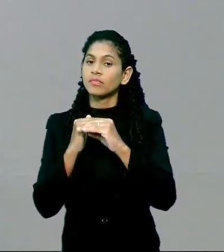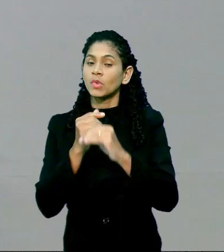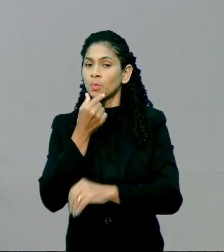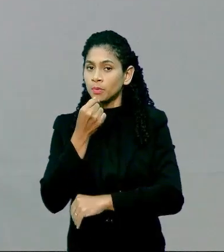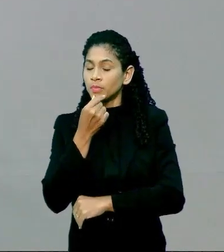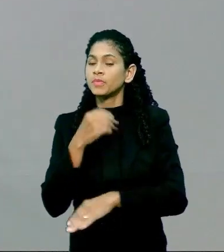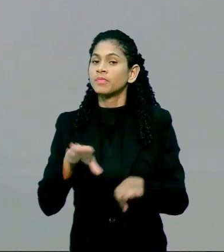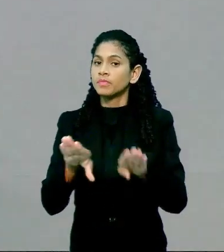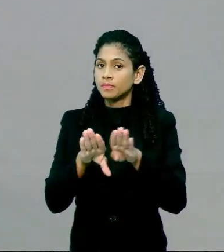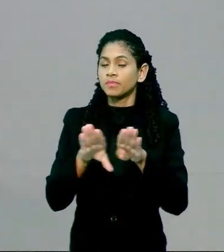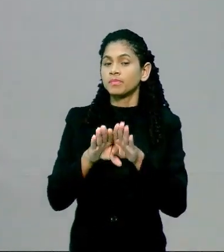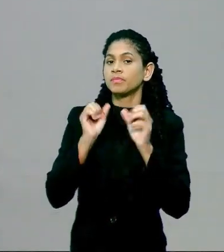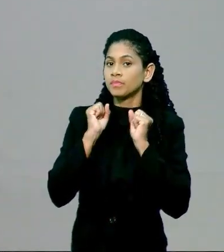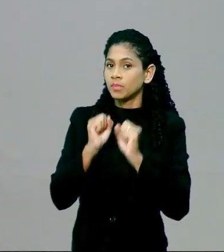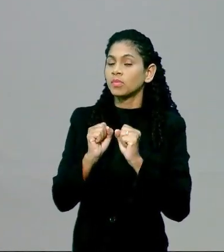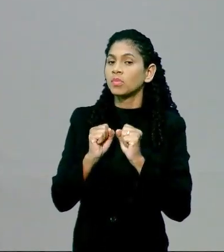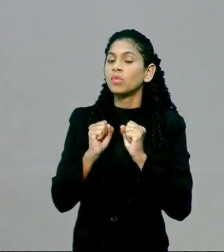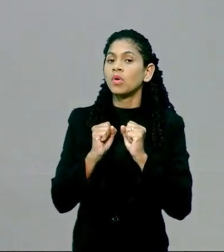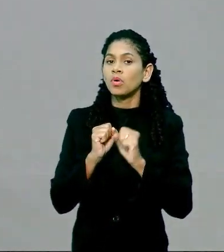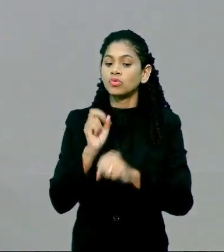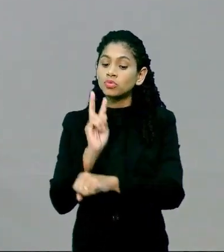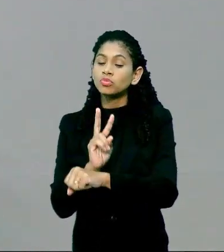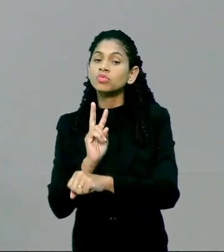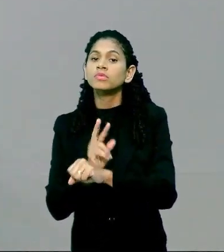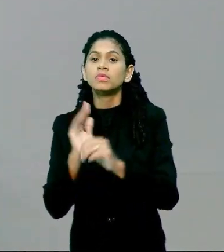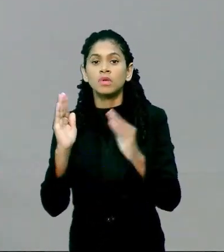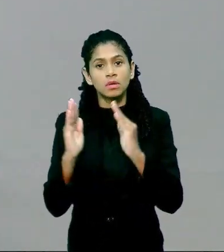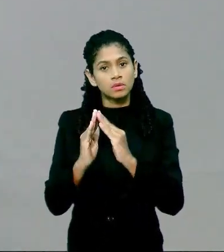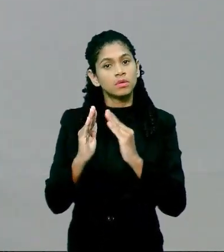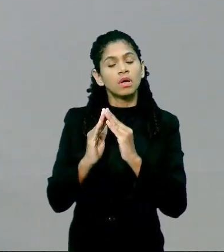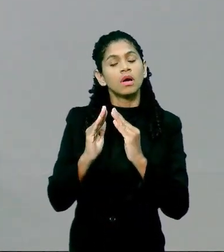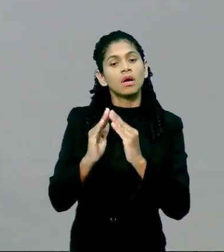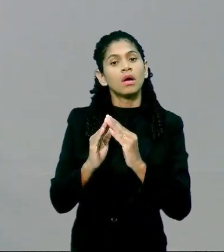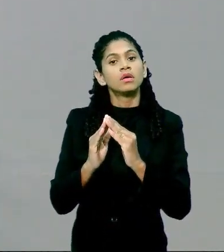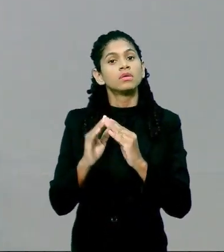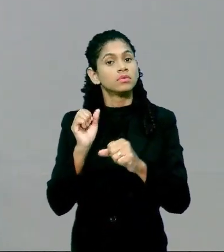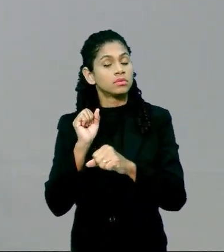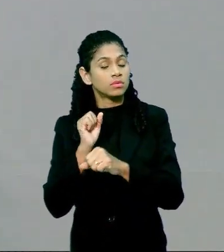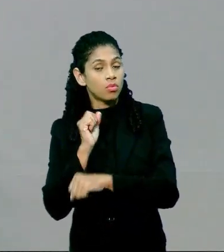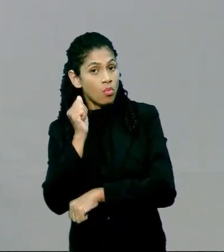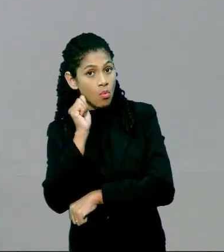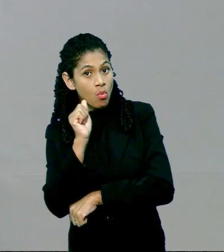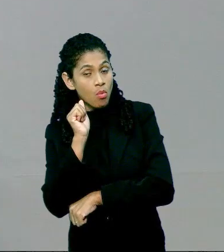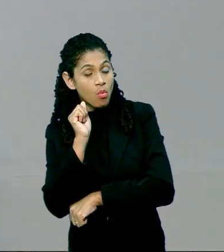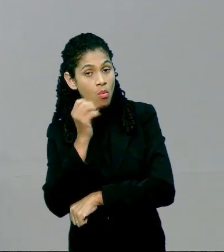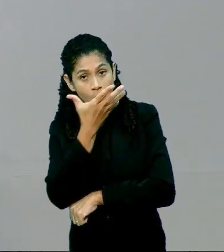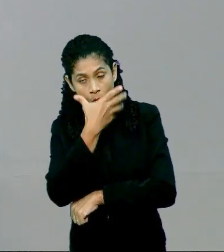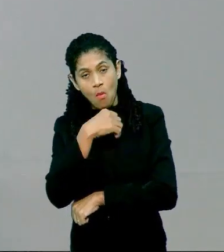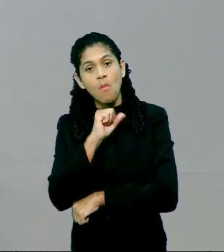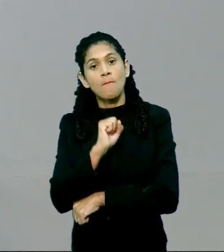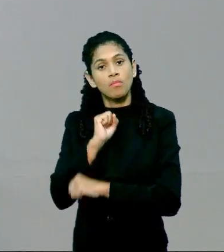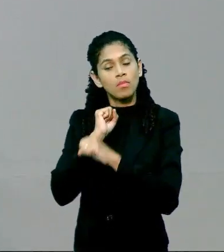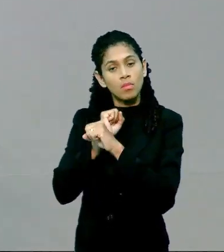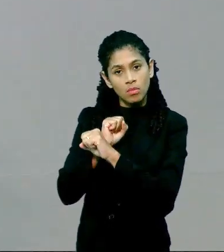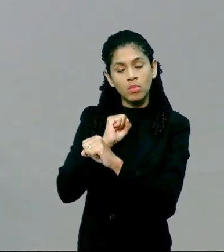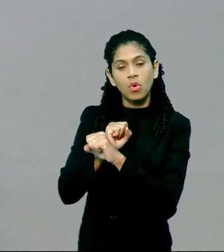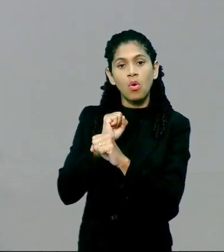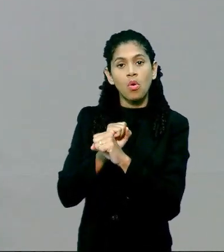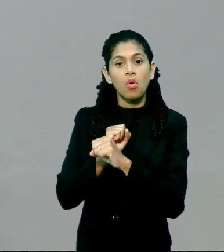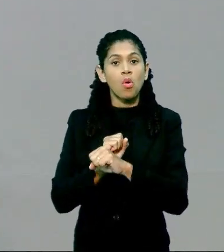seria o direcionamento? Se a brincadeira é um direcionamento que constrói e que permite esse direcionamento, cabe o menino brincar de